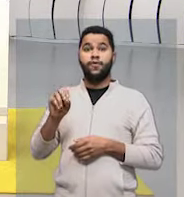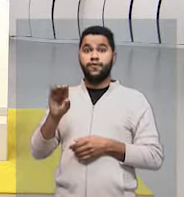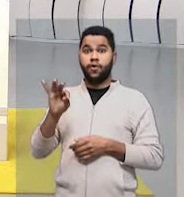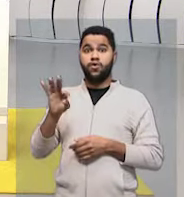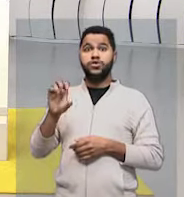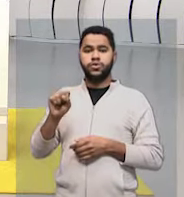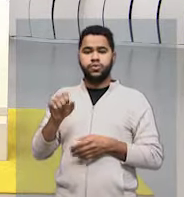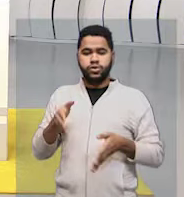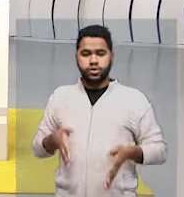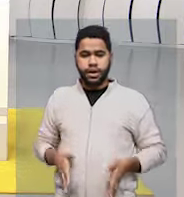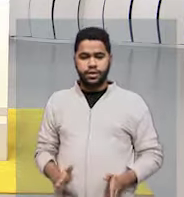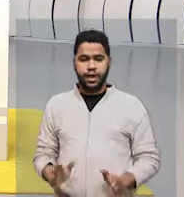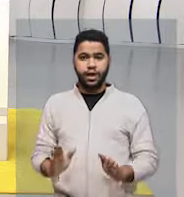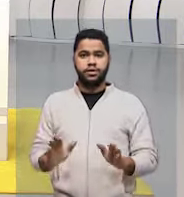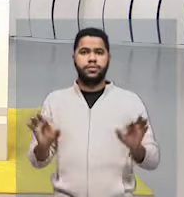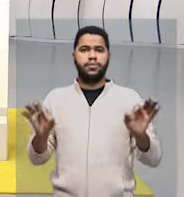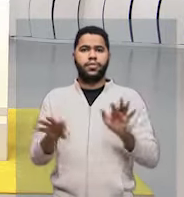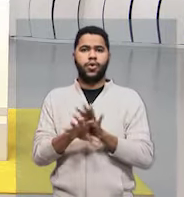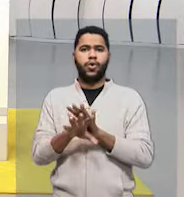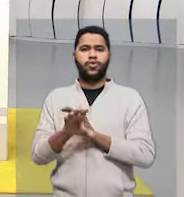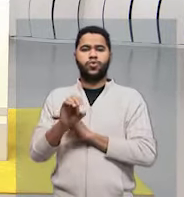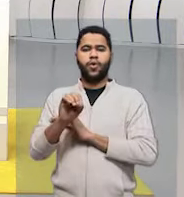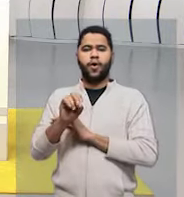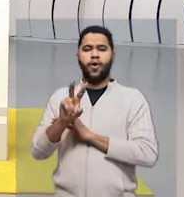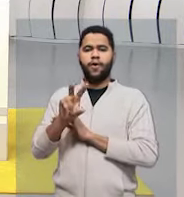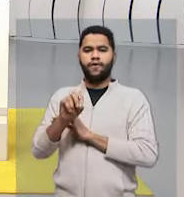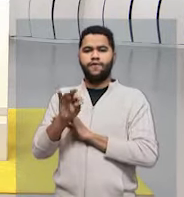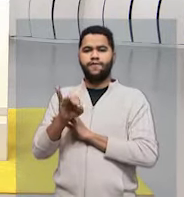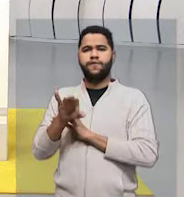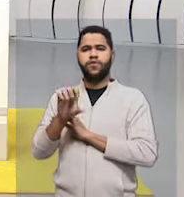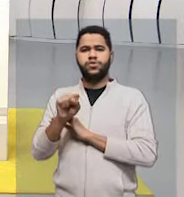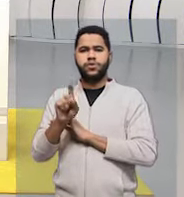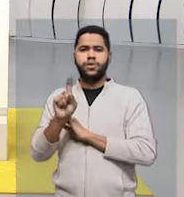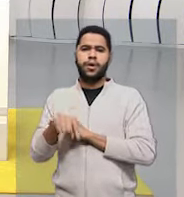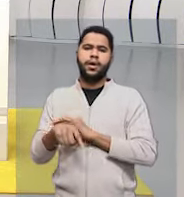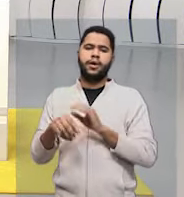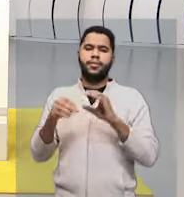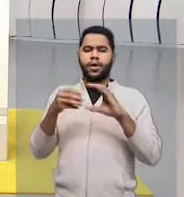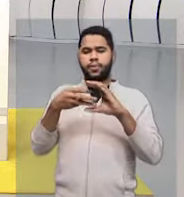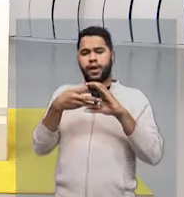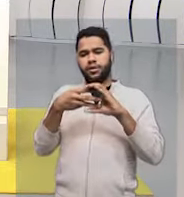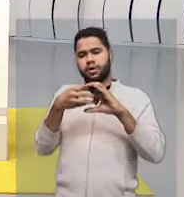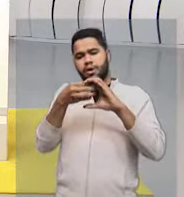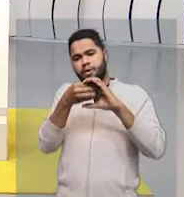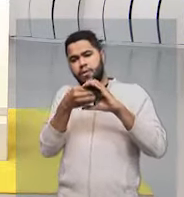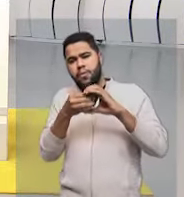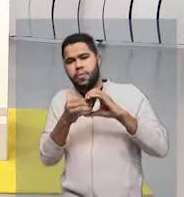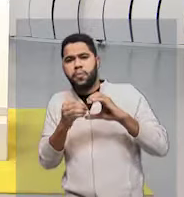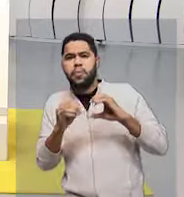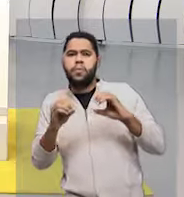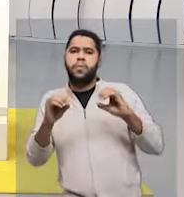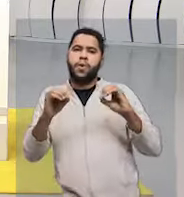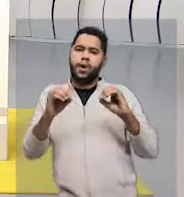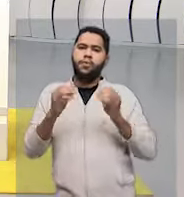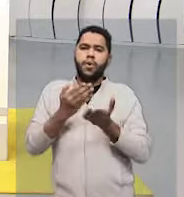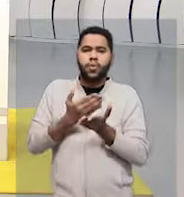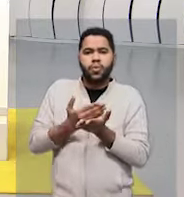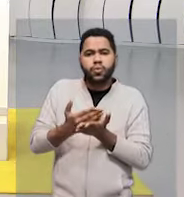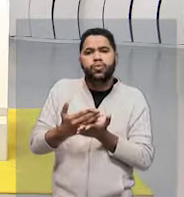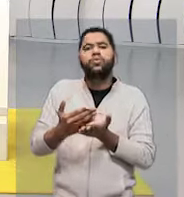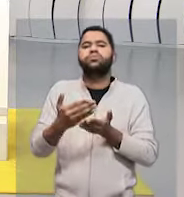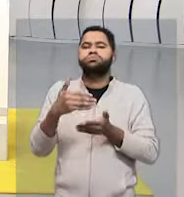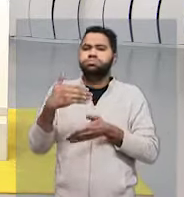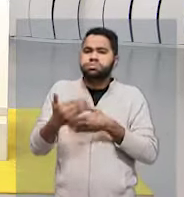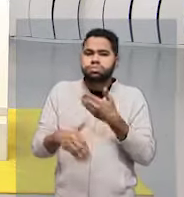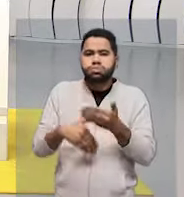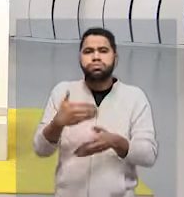Ela já nasce com ovócitos que estão passando por uma divisão da meiose, mas paralisa e ela vai continuar a amadurecê-los